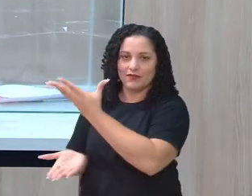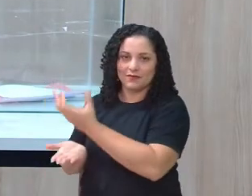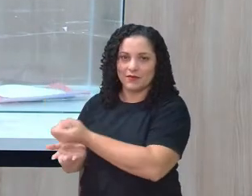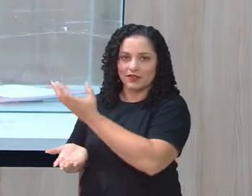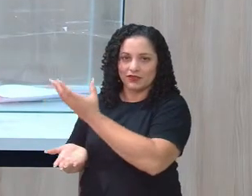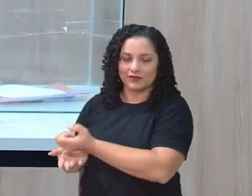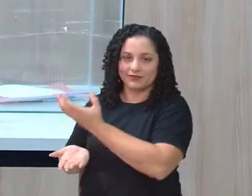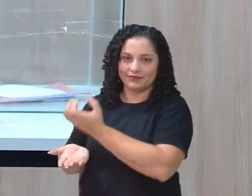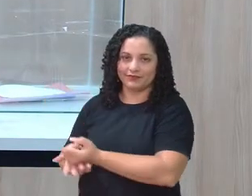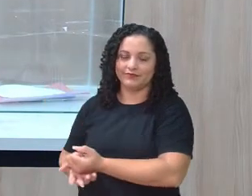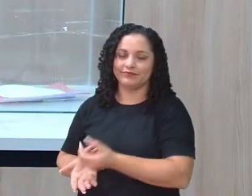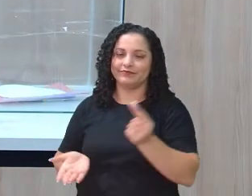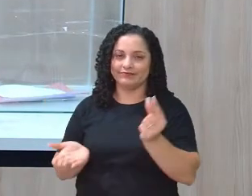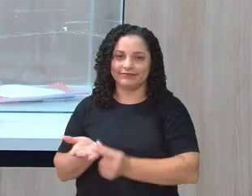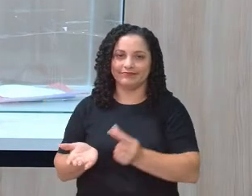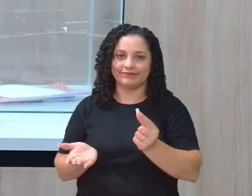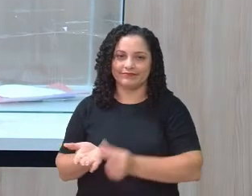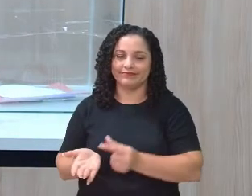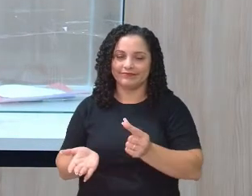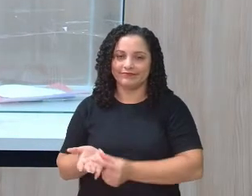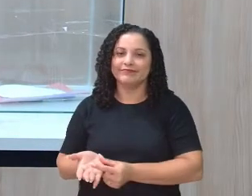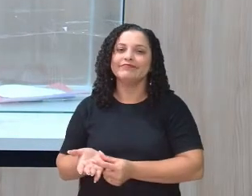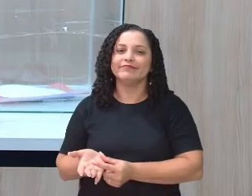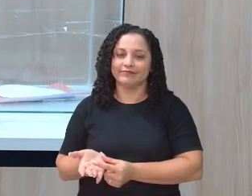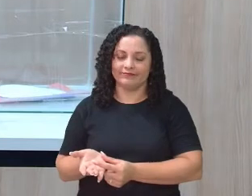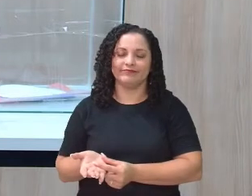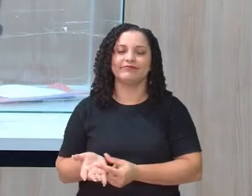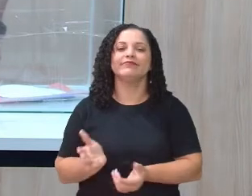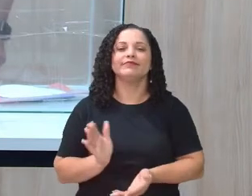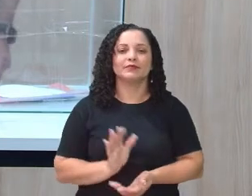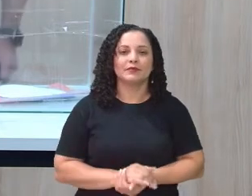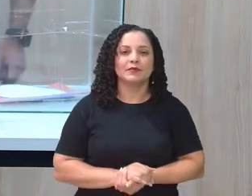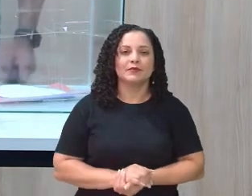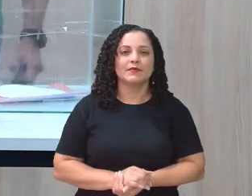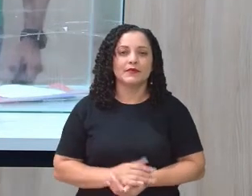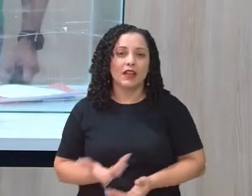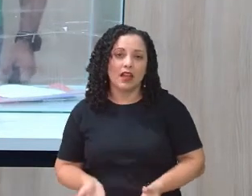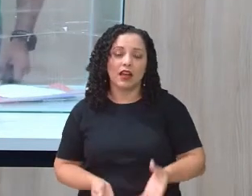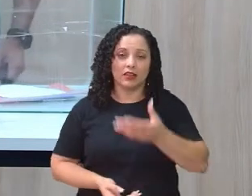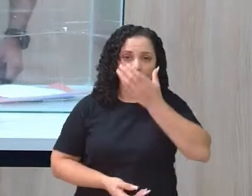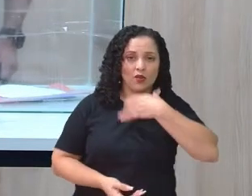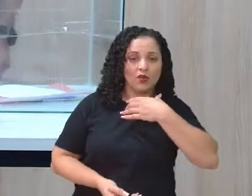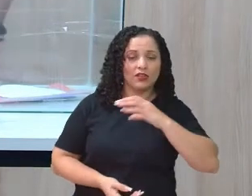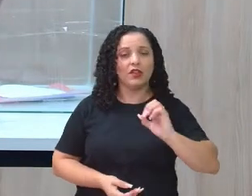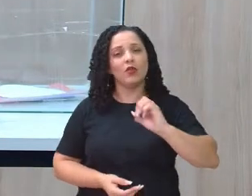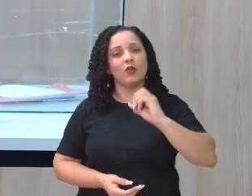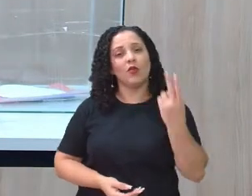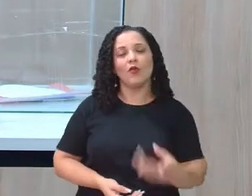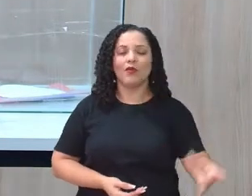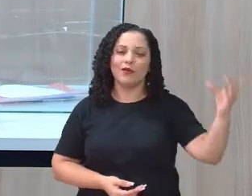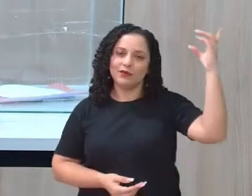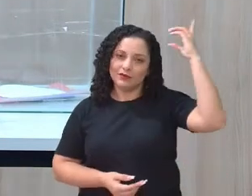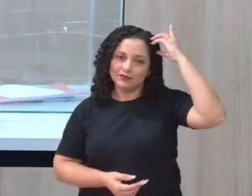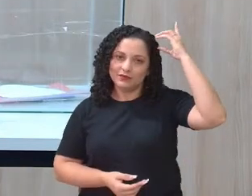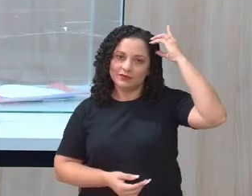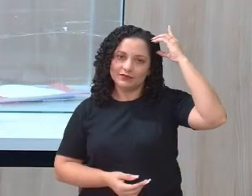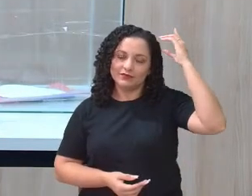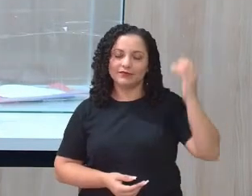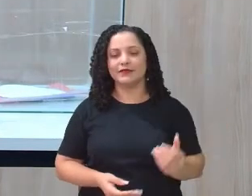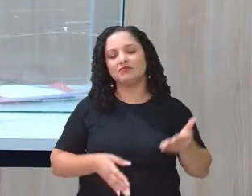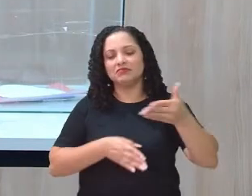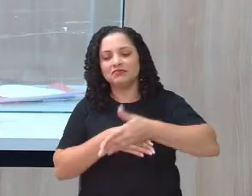operacional do seu aparelho, seja ele Android ou iOS. E aí você vai ser direcionado para a sua